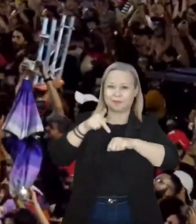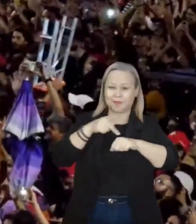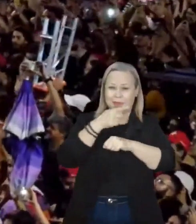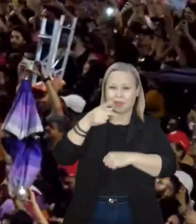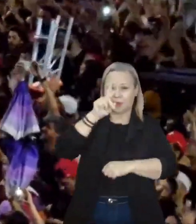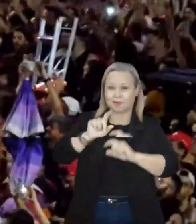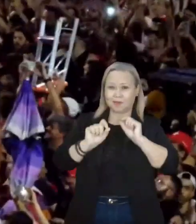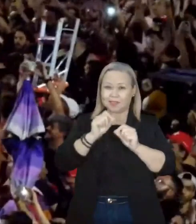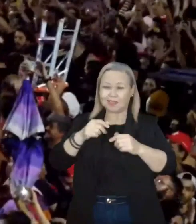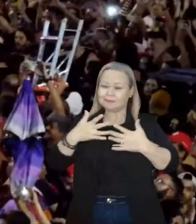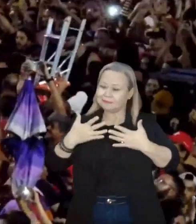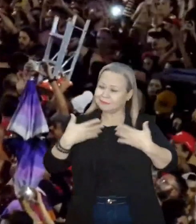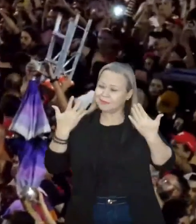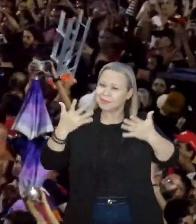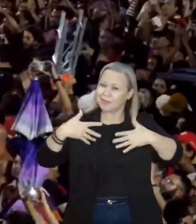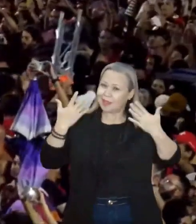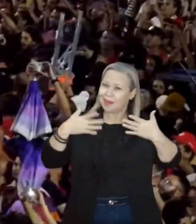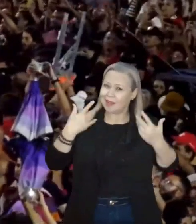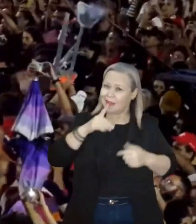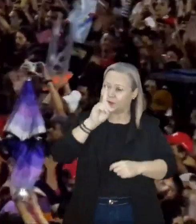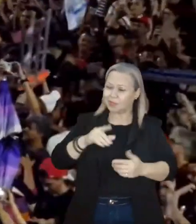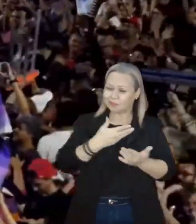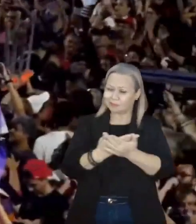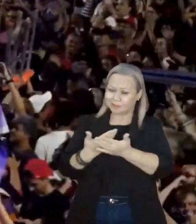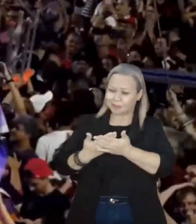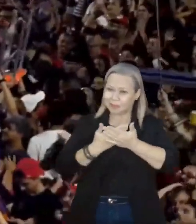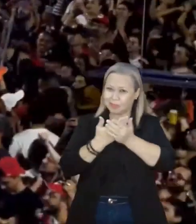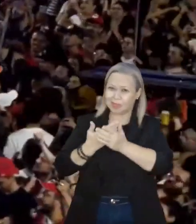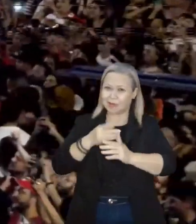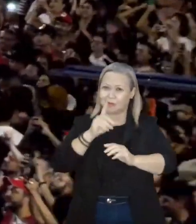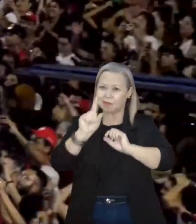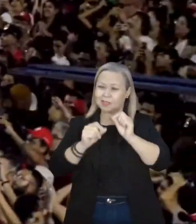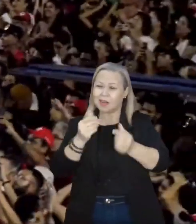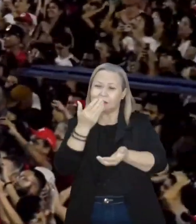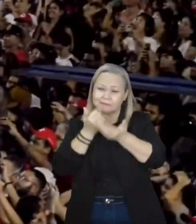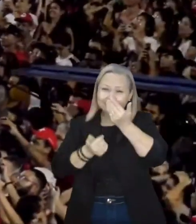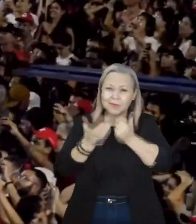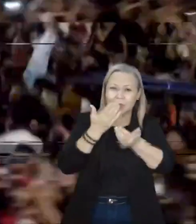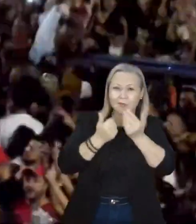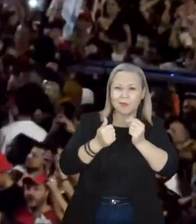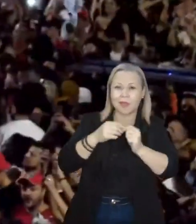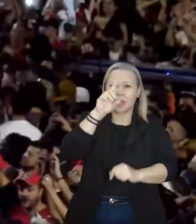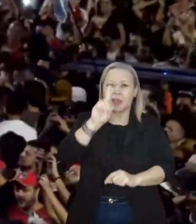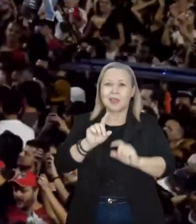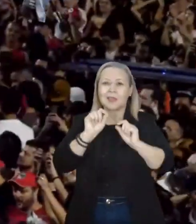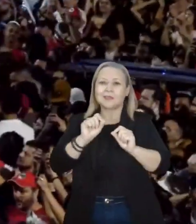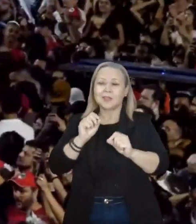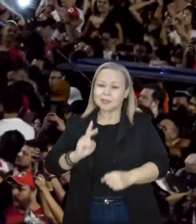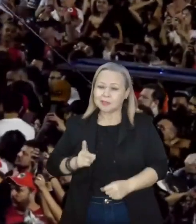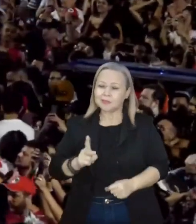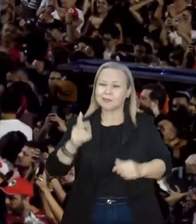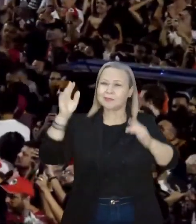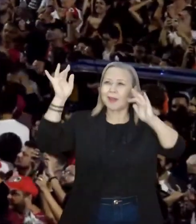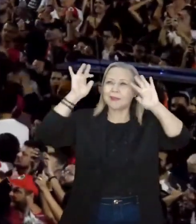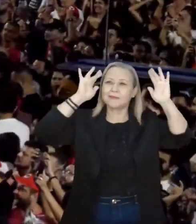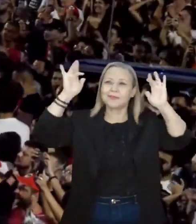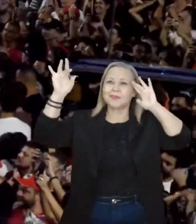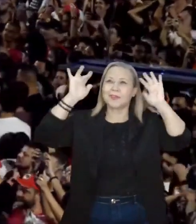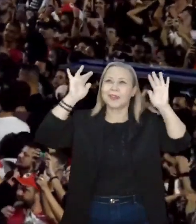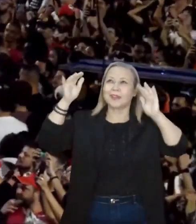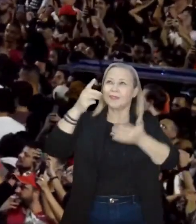de ser alegre, o direito de estudar, o direito de comer e o direito de continuar sonhando. Que